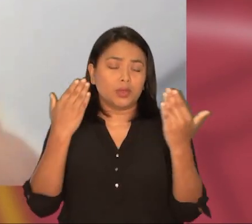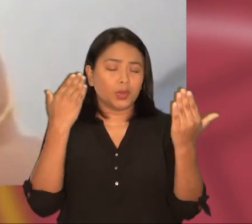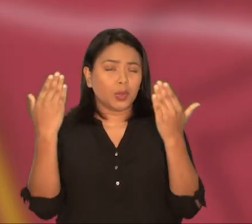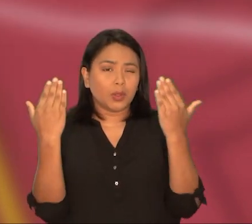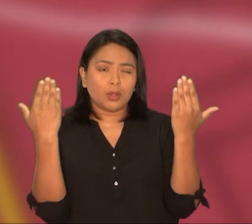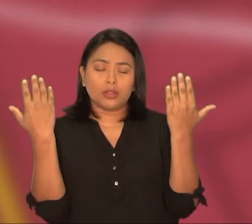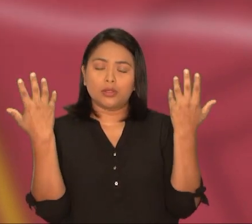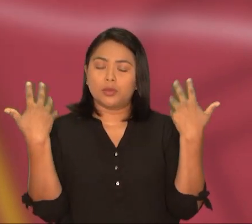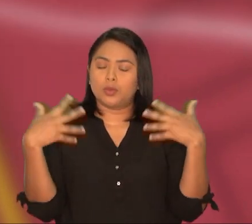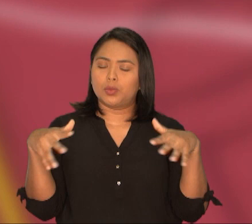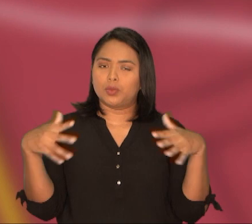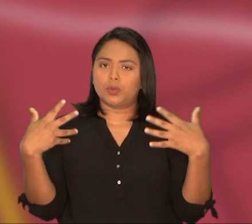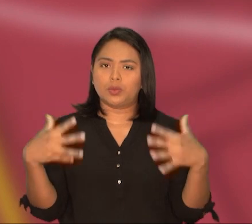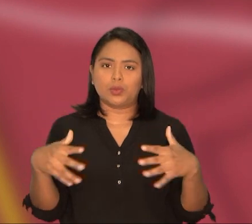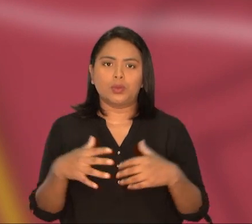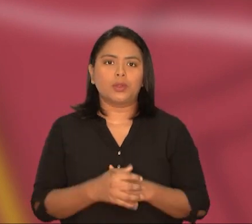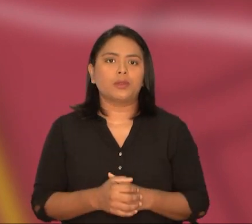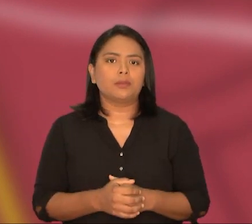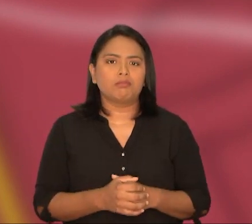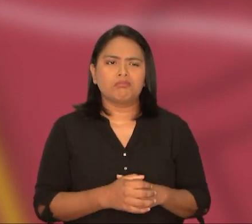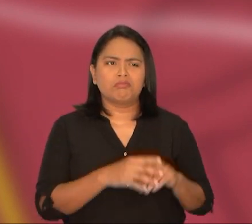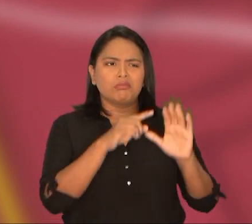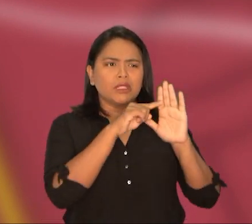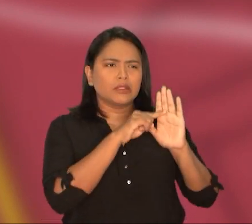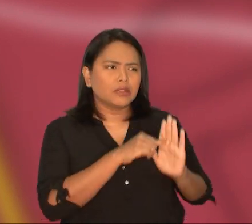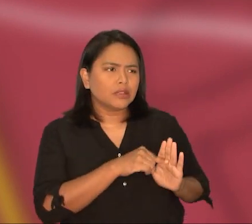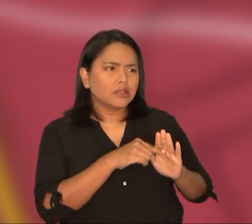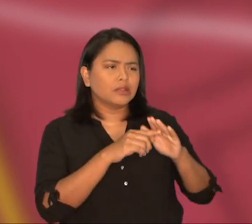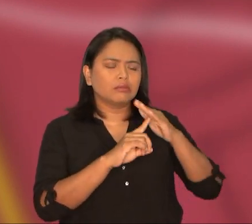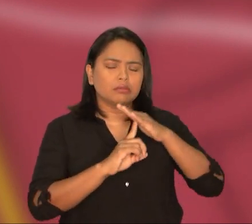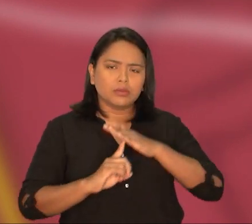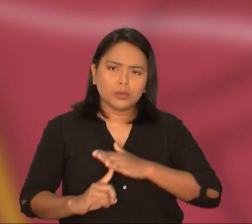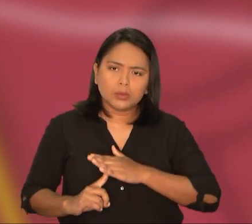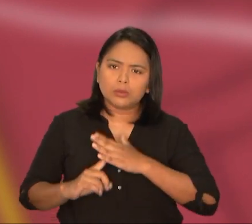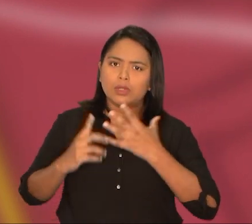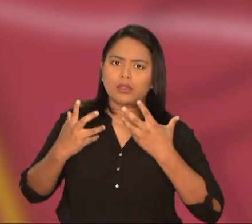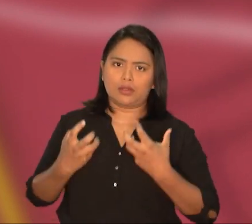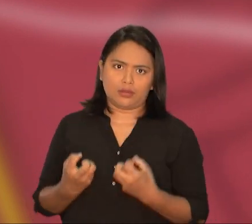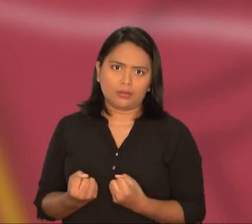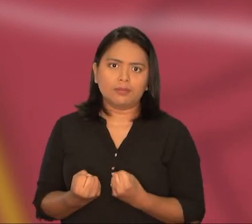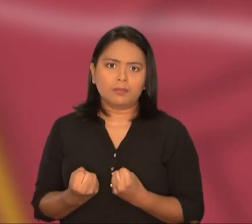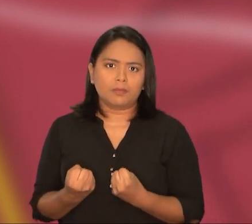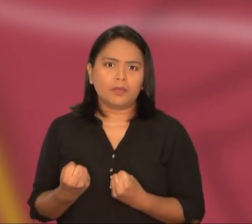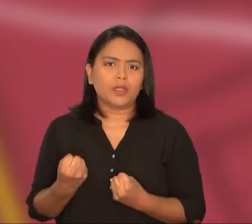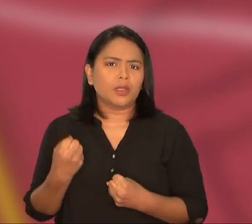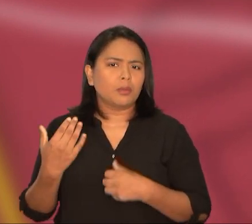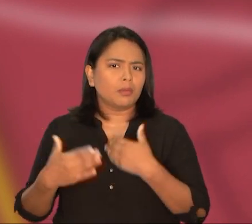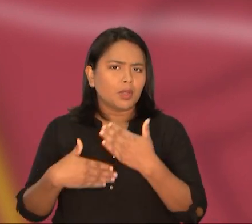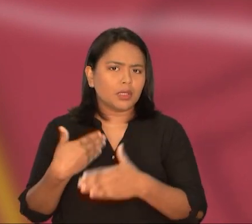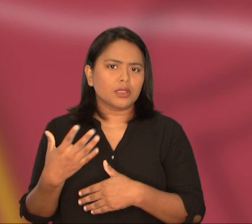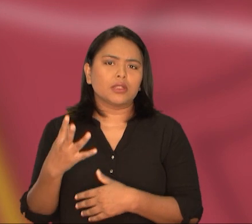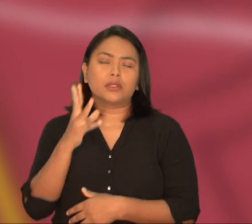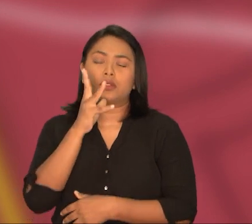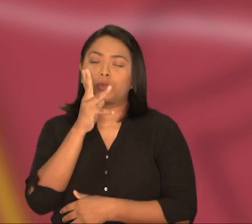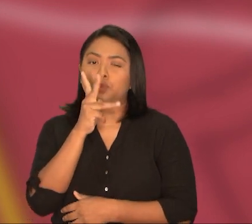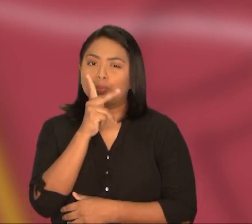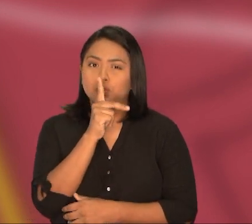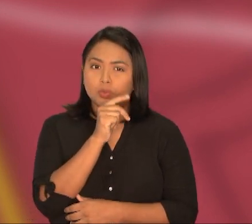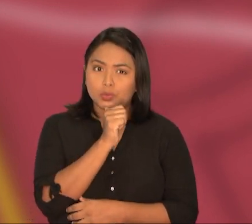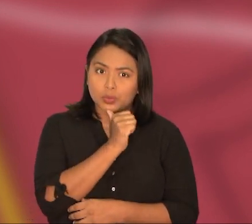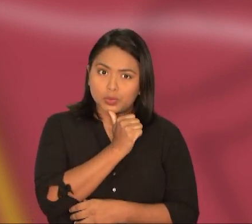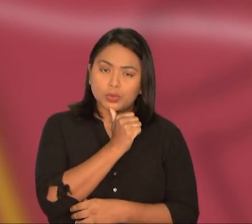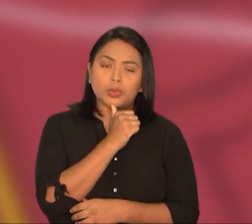afetado mesmo. Negação, barganha, tristeza e aceitação. O processo foi lento e